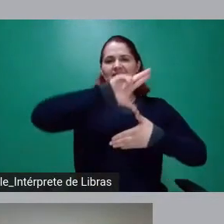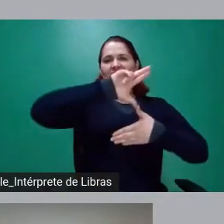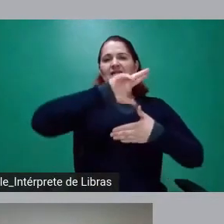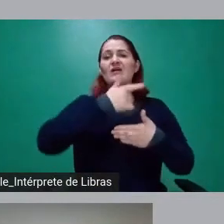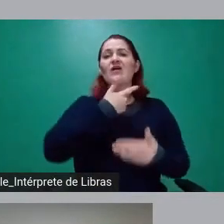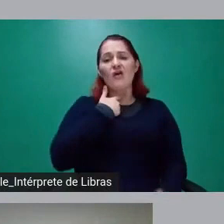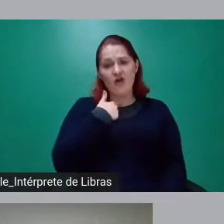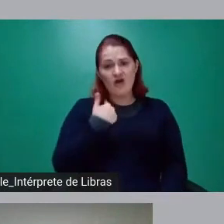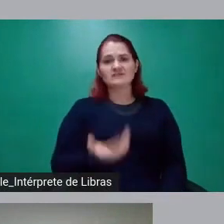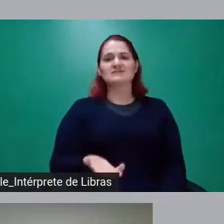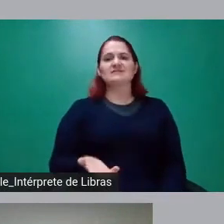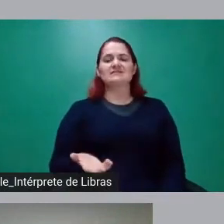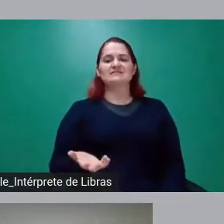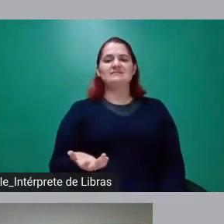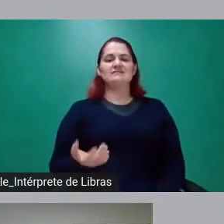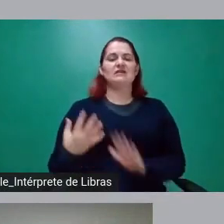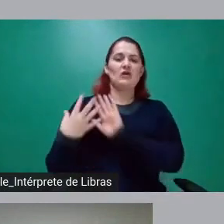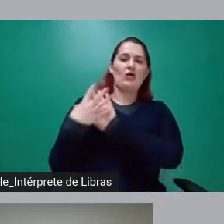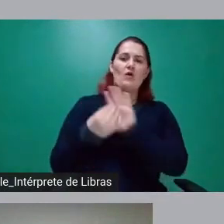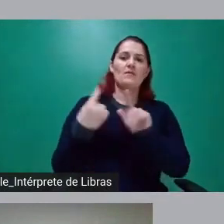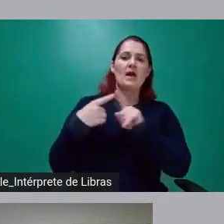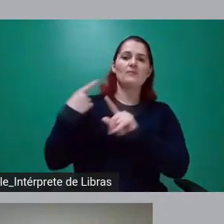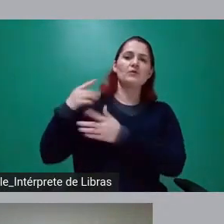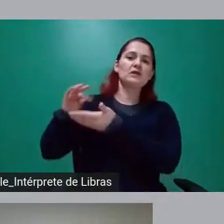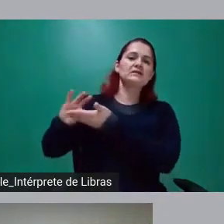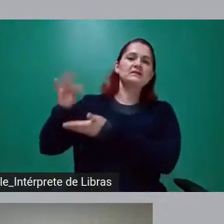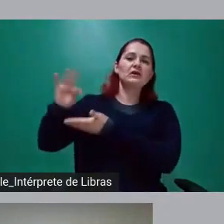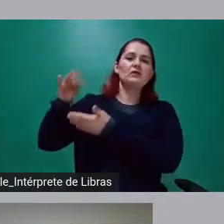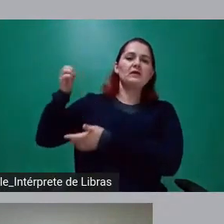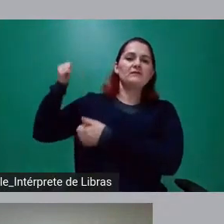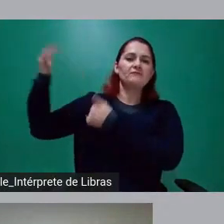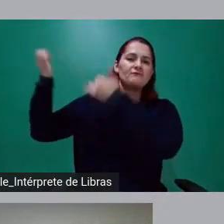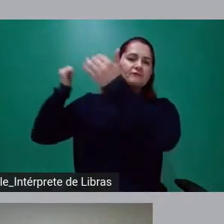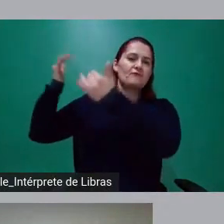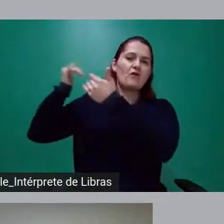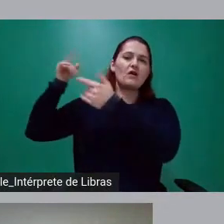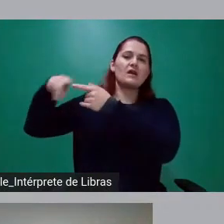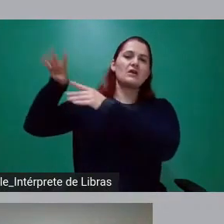legitimar o nosso sistema pelas teorias buscadas